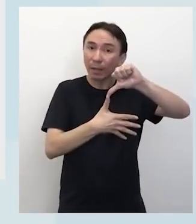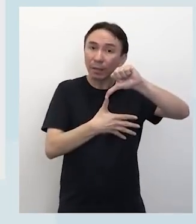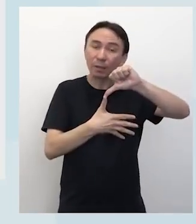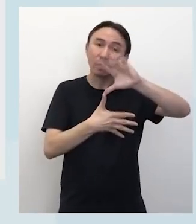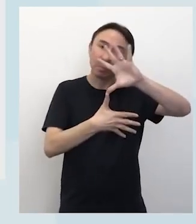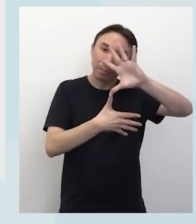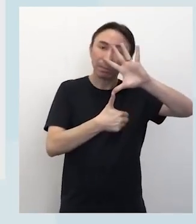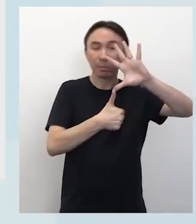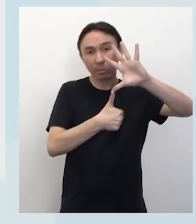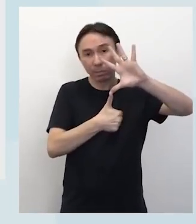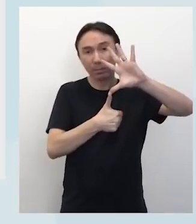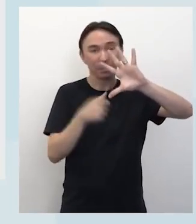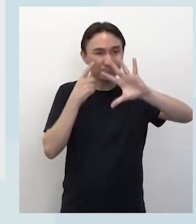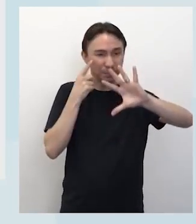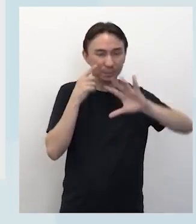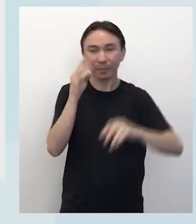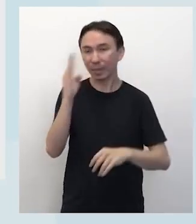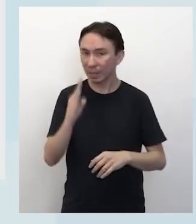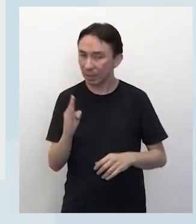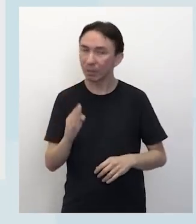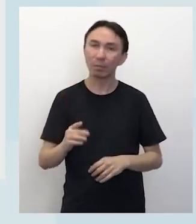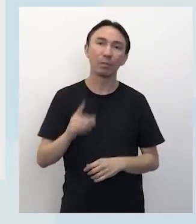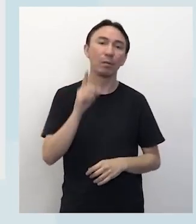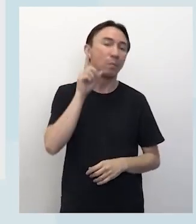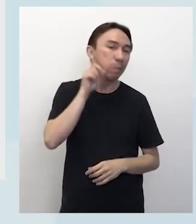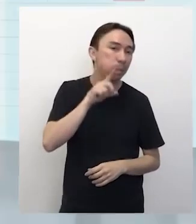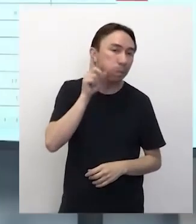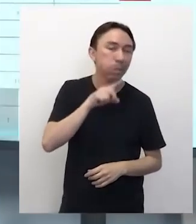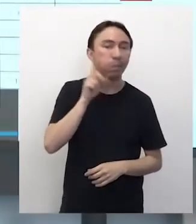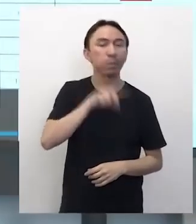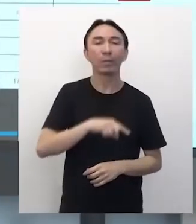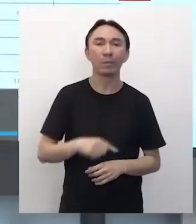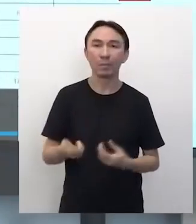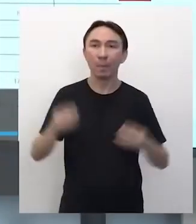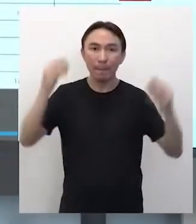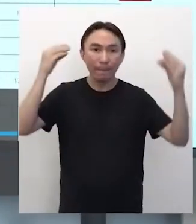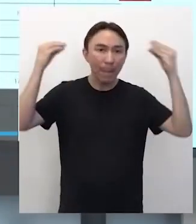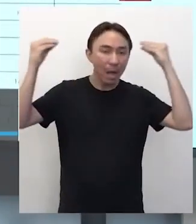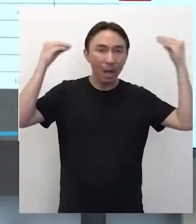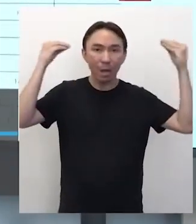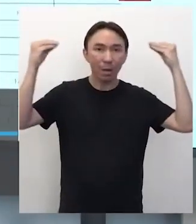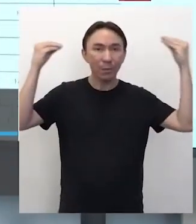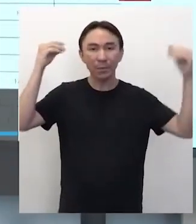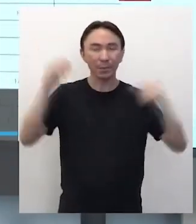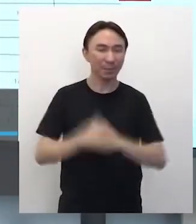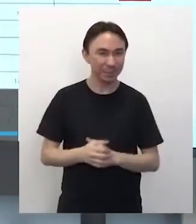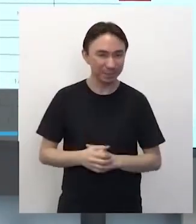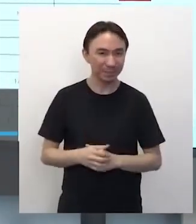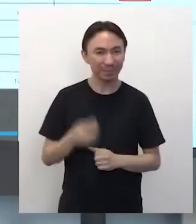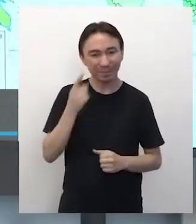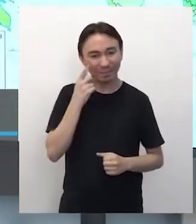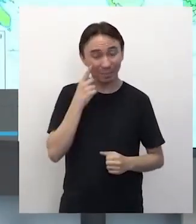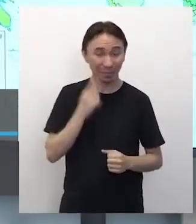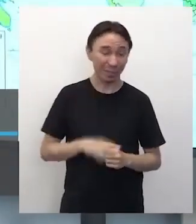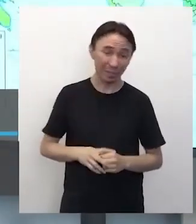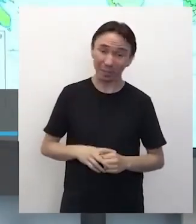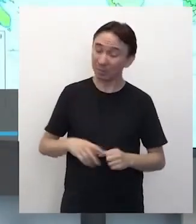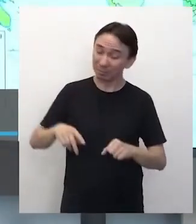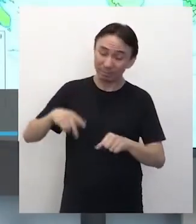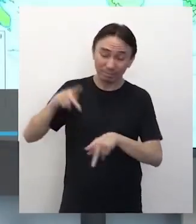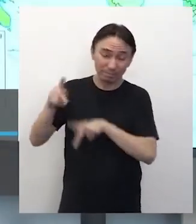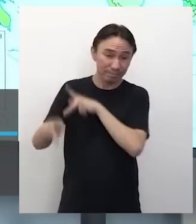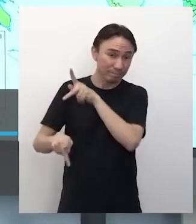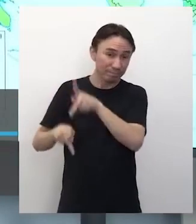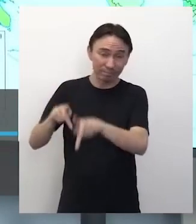México, tem a sua distribuição nos continentes, né, da população total, mas, né, a maior parte aí da população